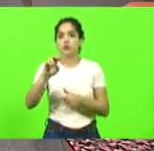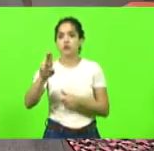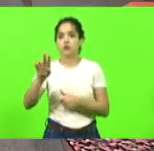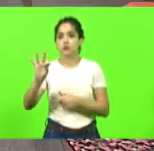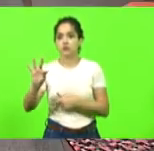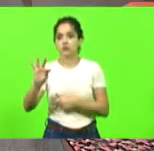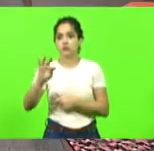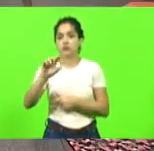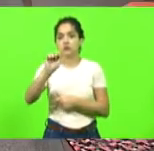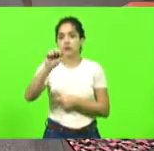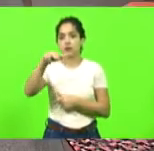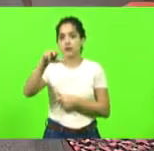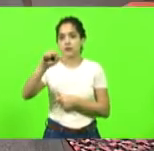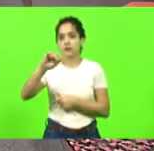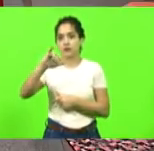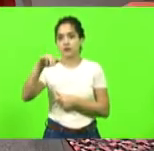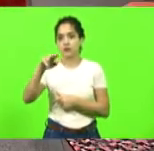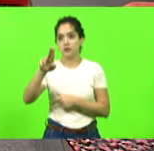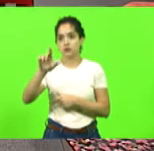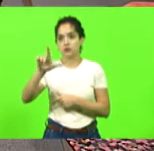Rodrigues.